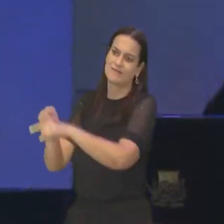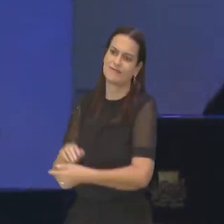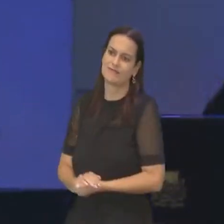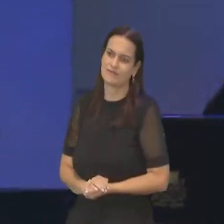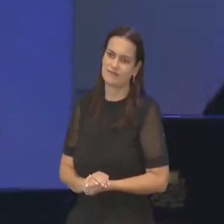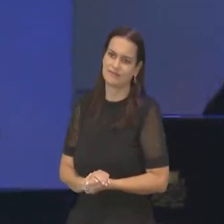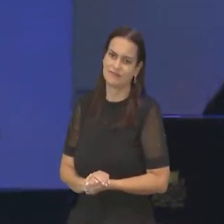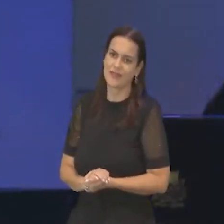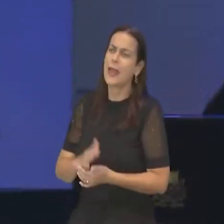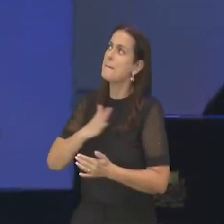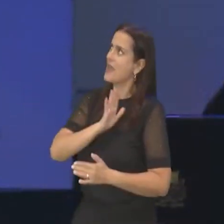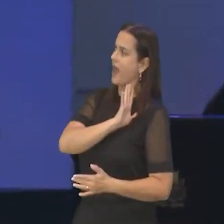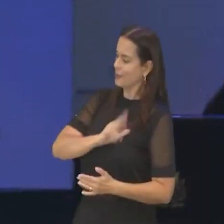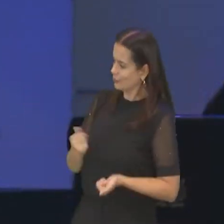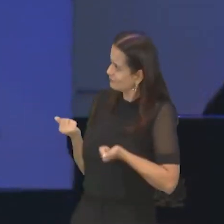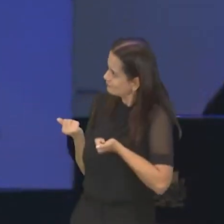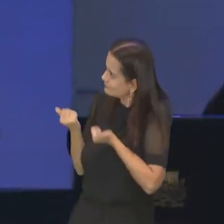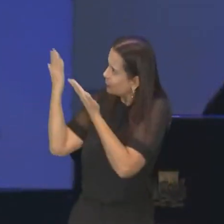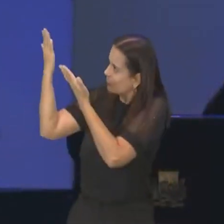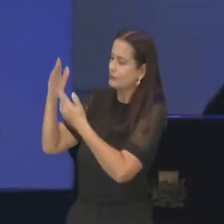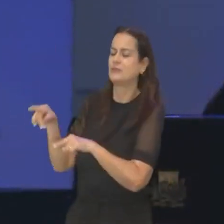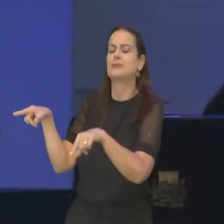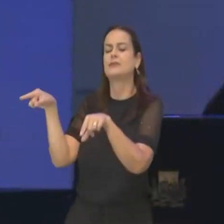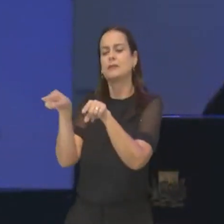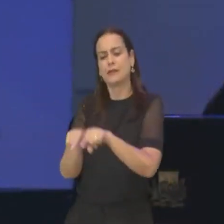darei a minha adoração,